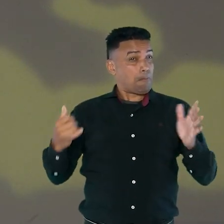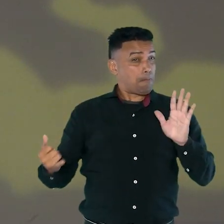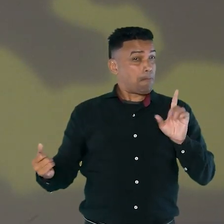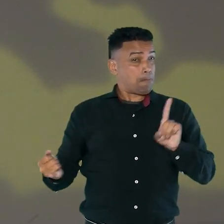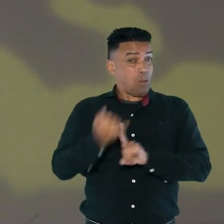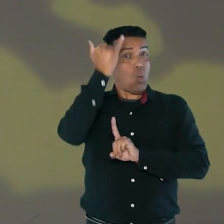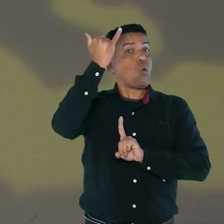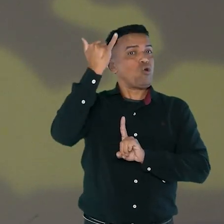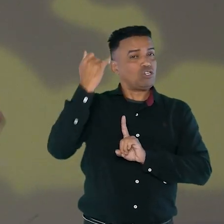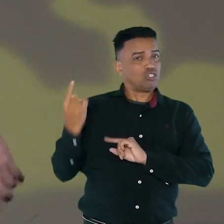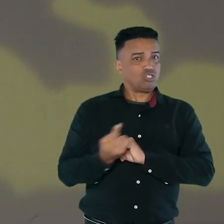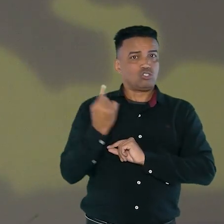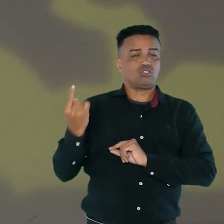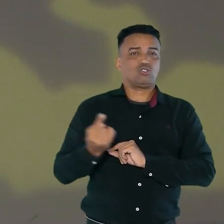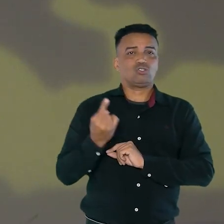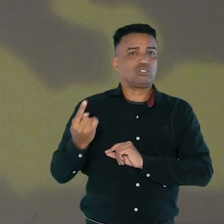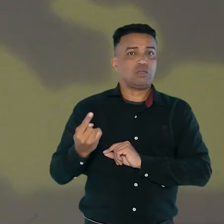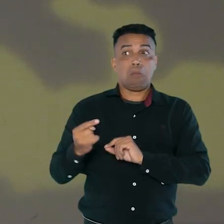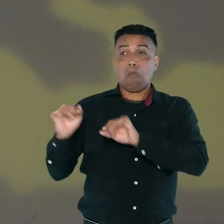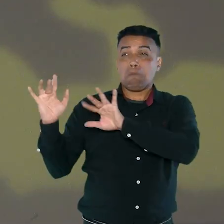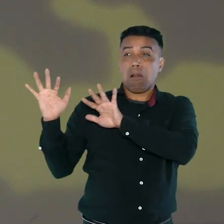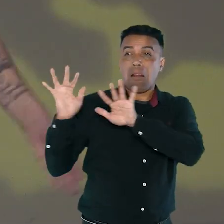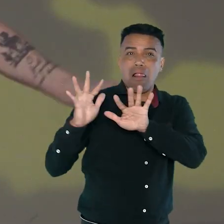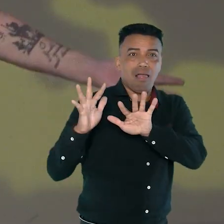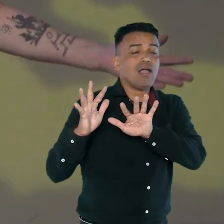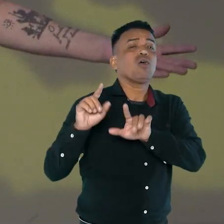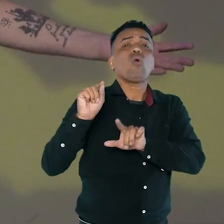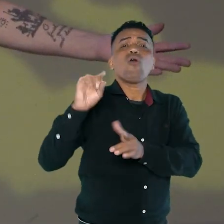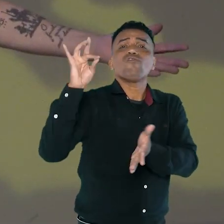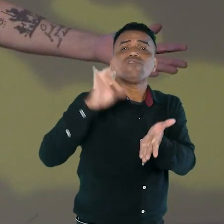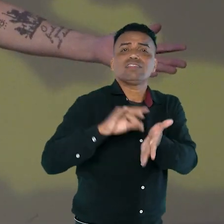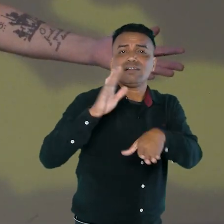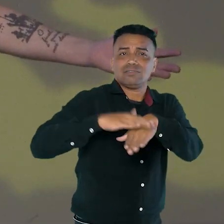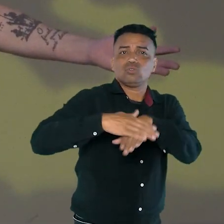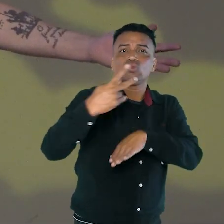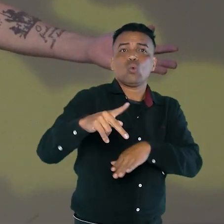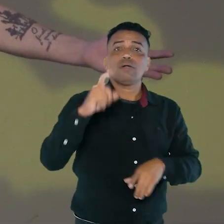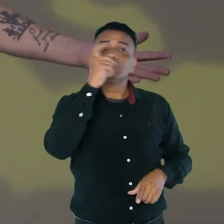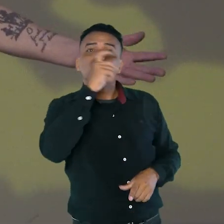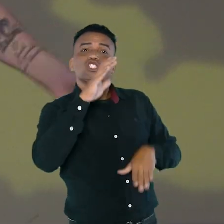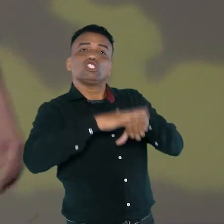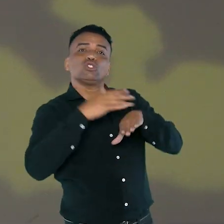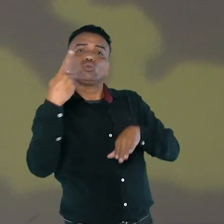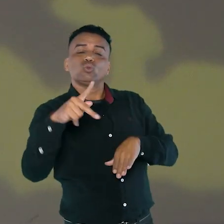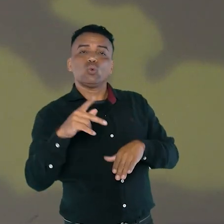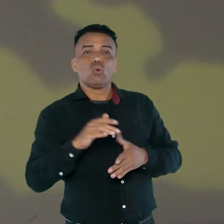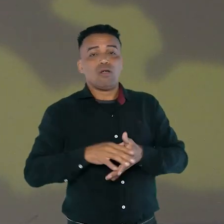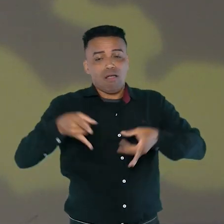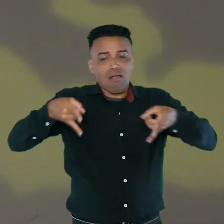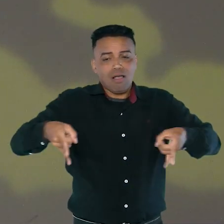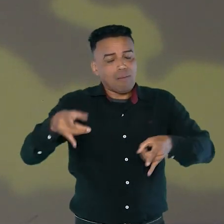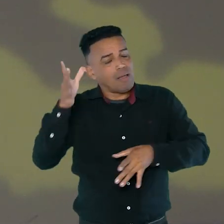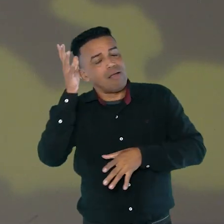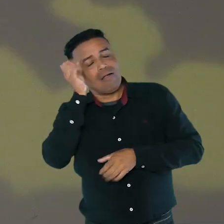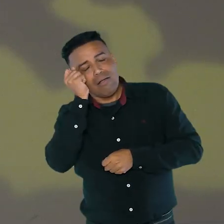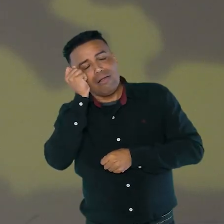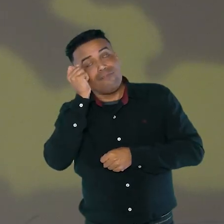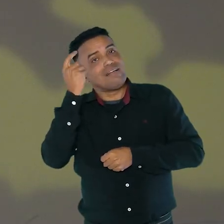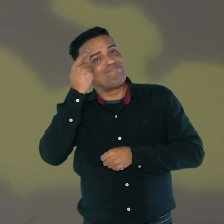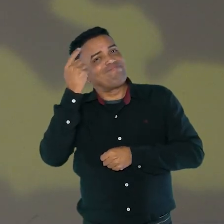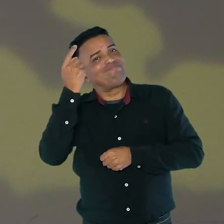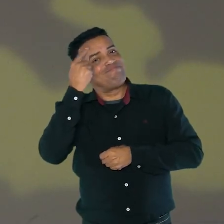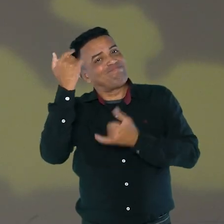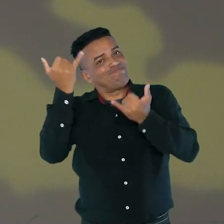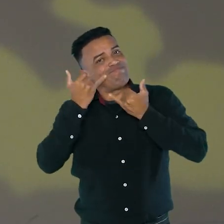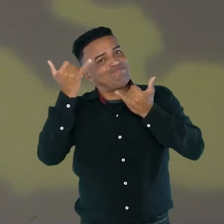vocês vão estar sozinhos. Não cultive multidão. Qual é a tua verdade? Qual é a tua mentira? O travesseiro vai te dizer,